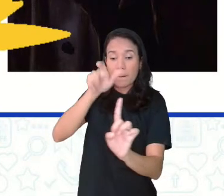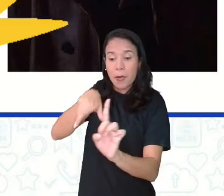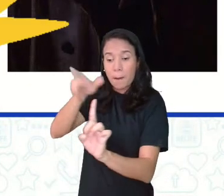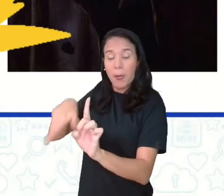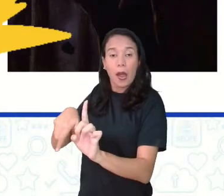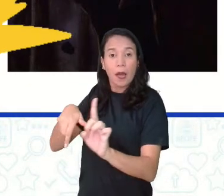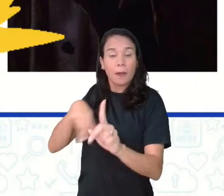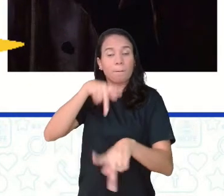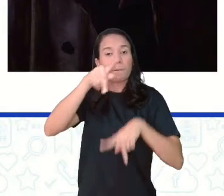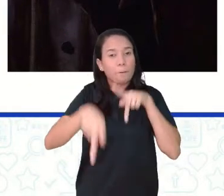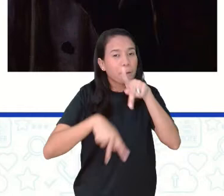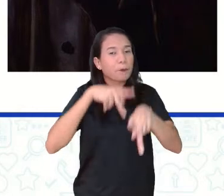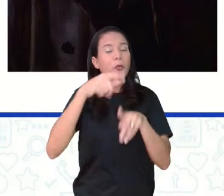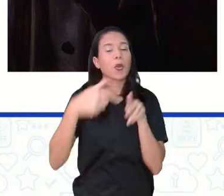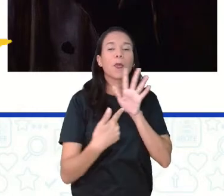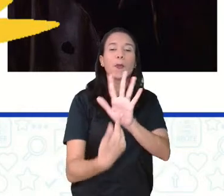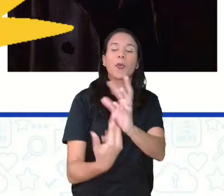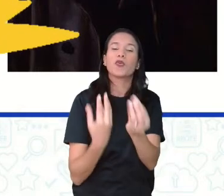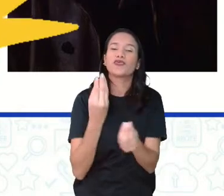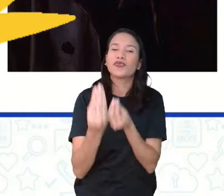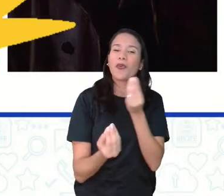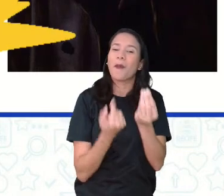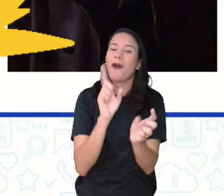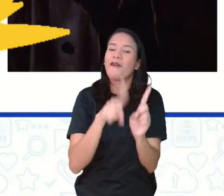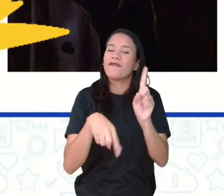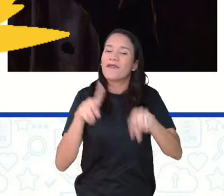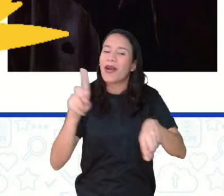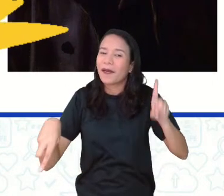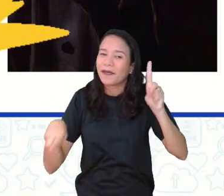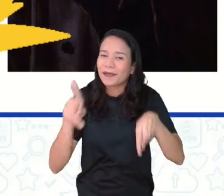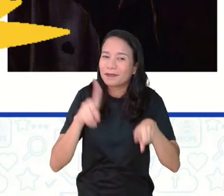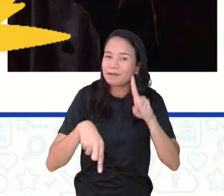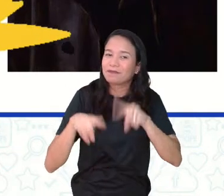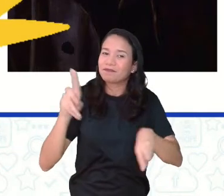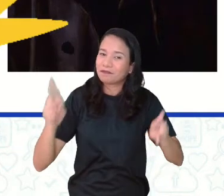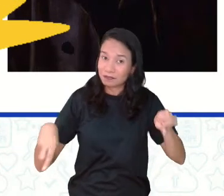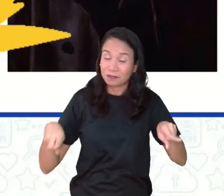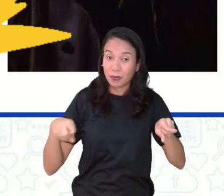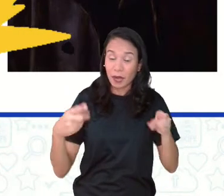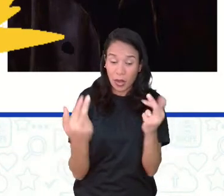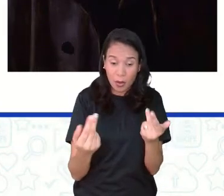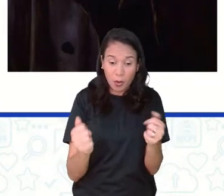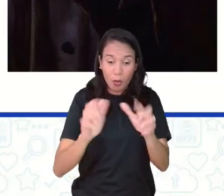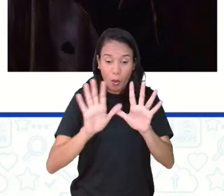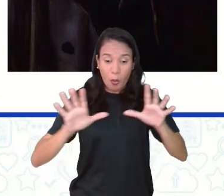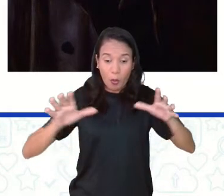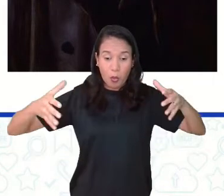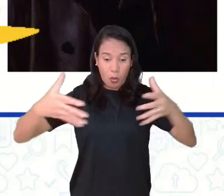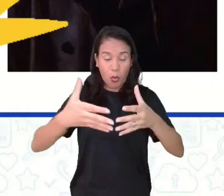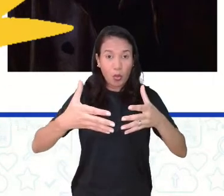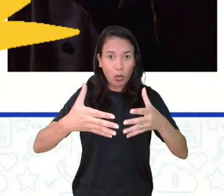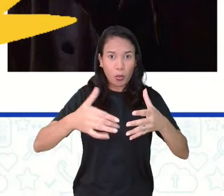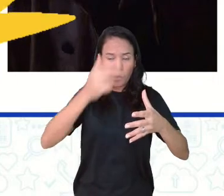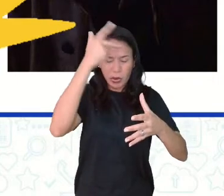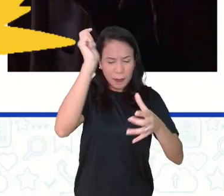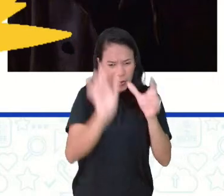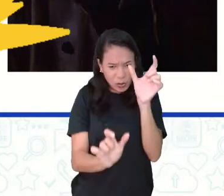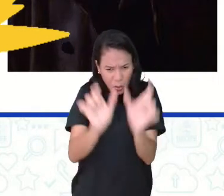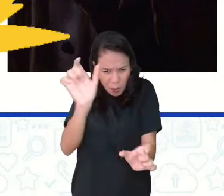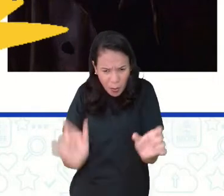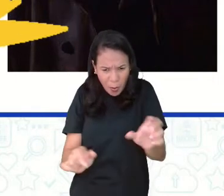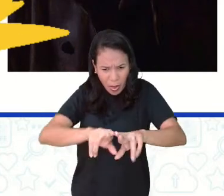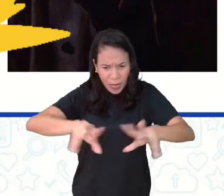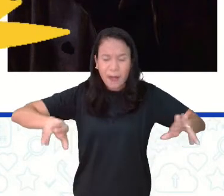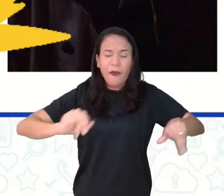população, né? Então, ocorre essa variabilidade. Numa mesma população, eu perceber indivíduos diferentes. Existe